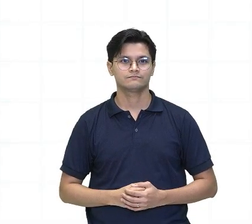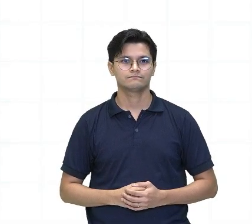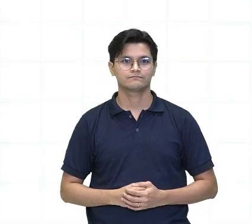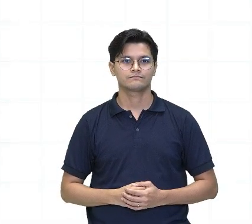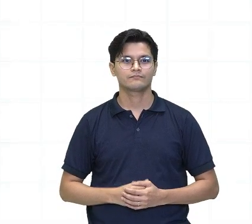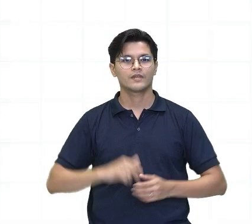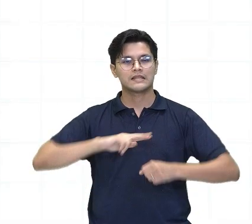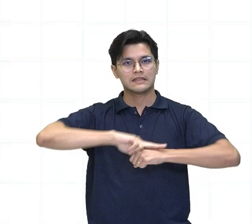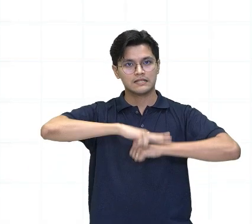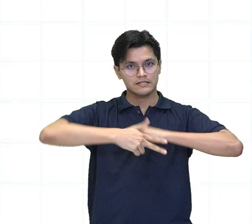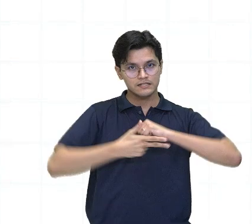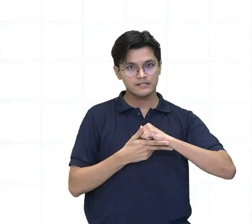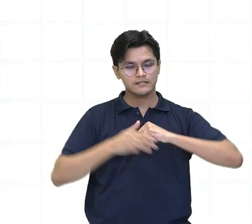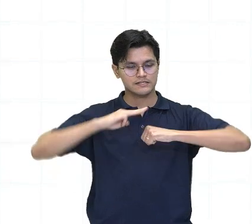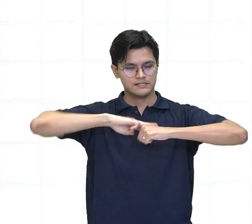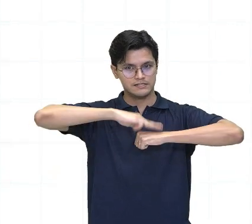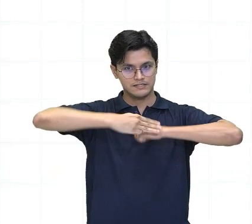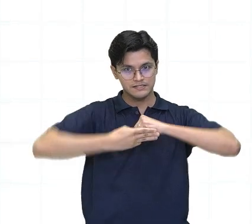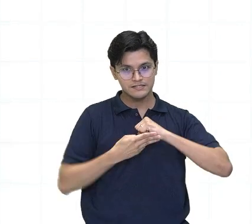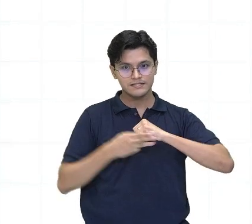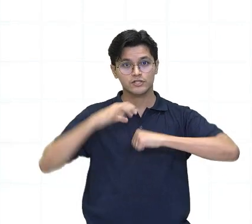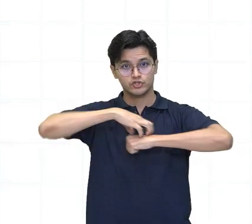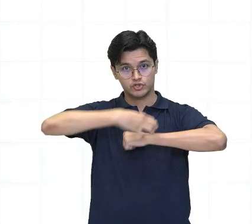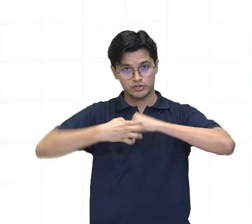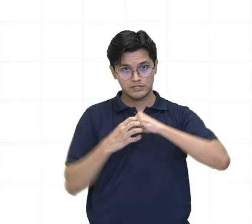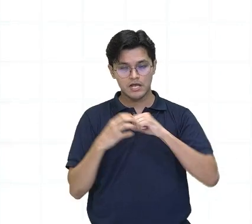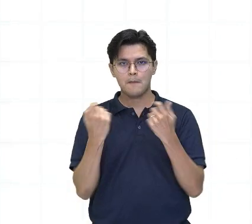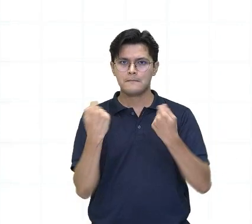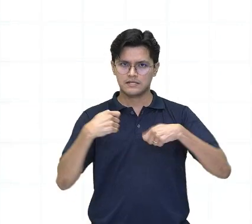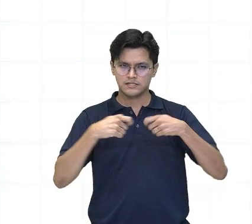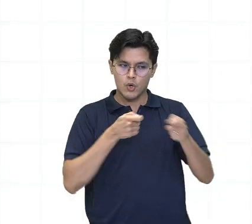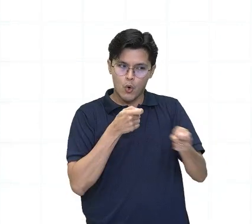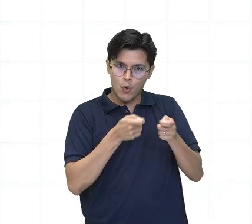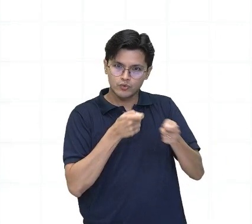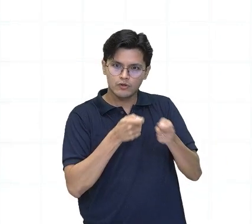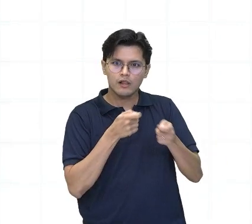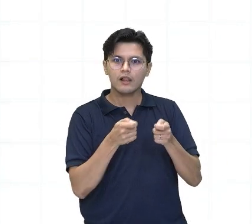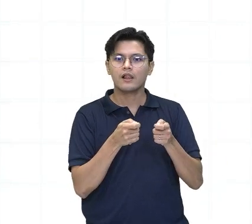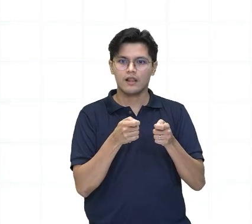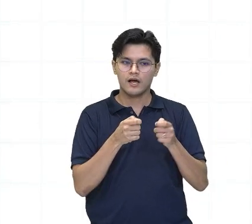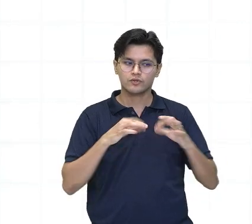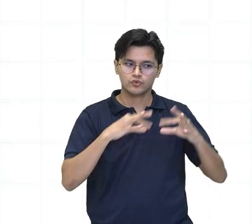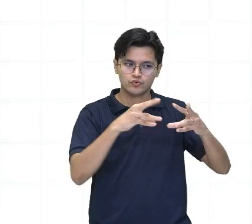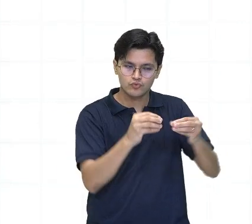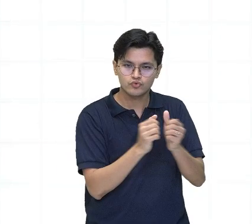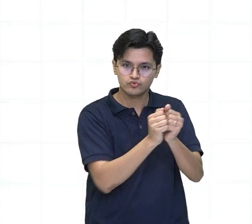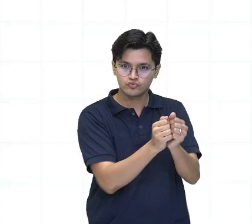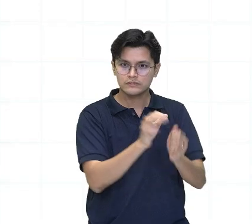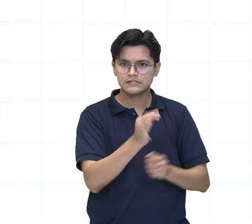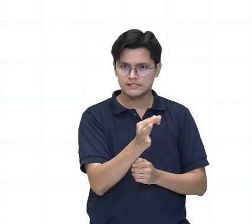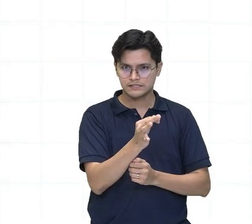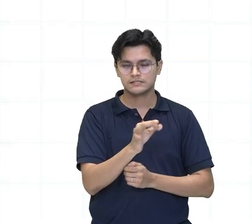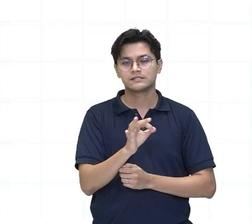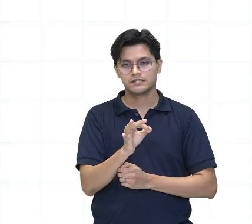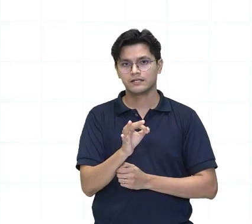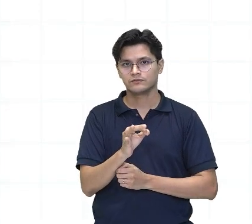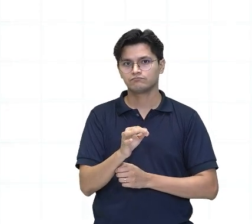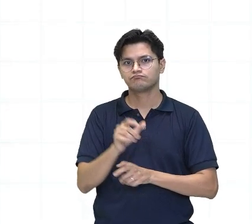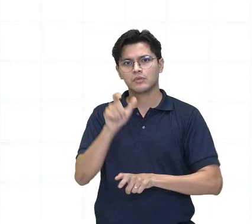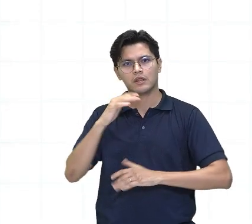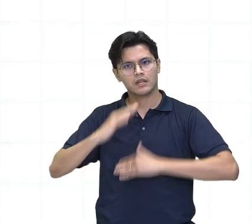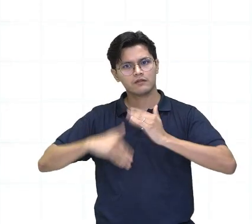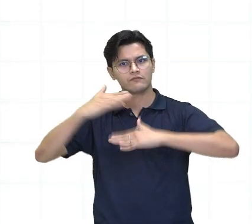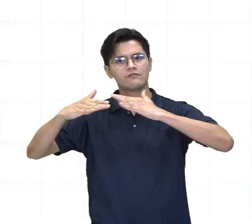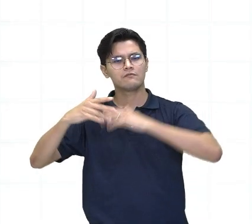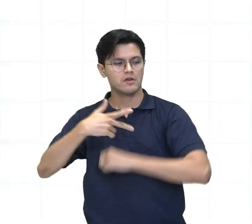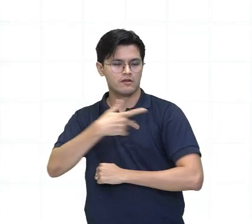Dengue, zika e chikungunya precisam ser controladas de forma integrada. Desenvolvimento de vacinas, controle